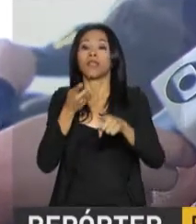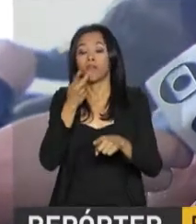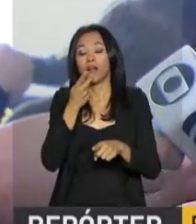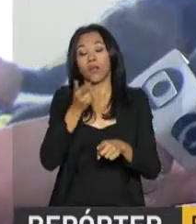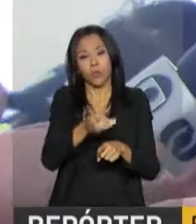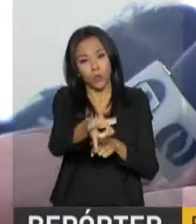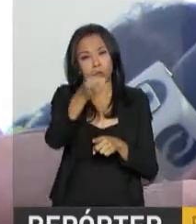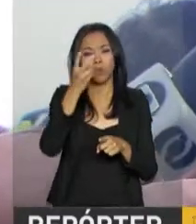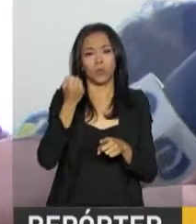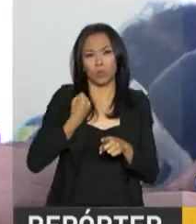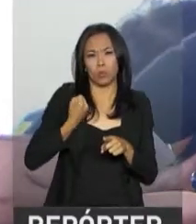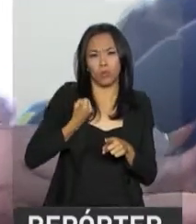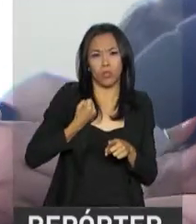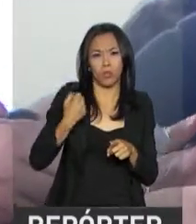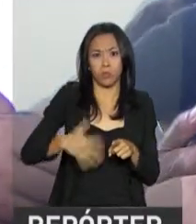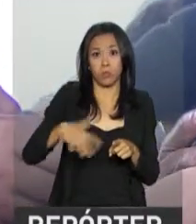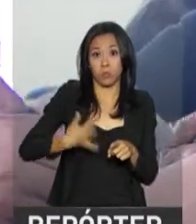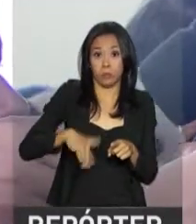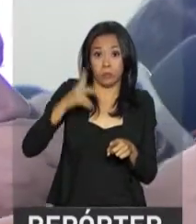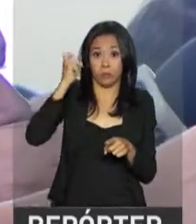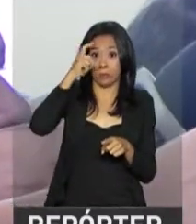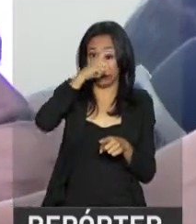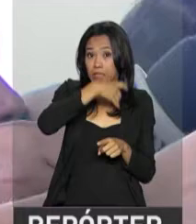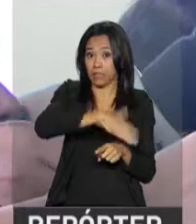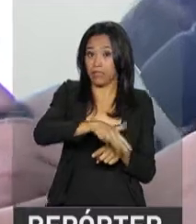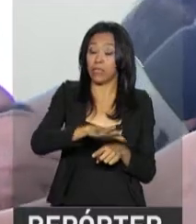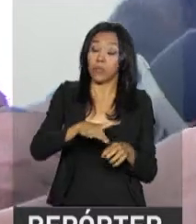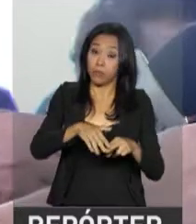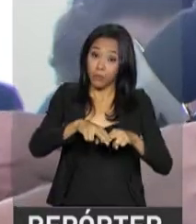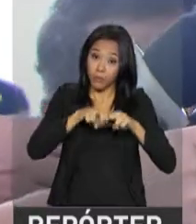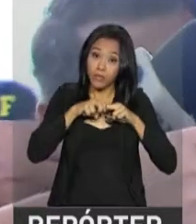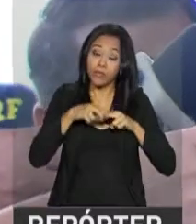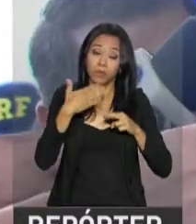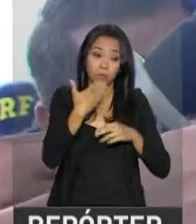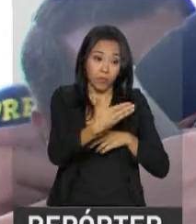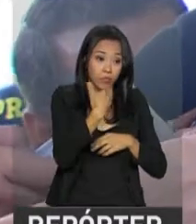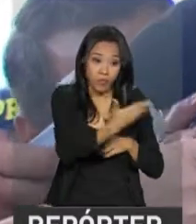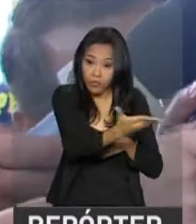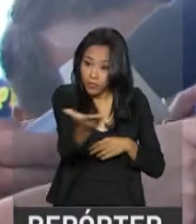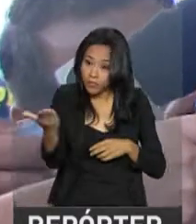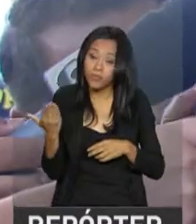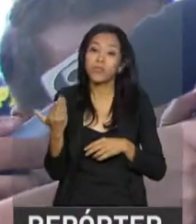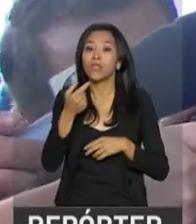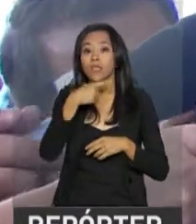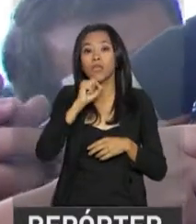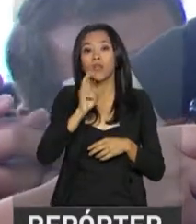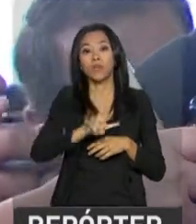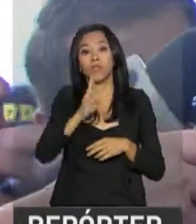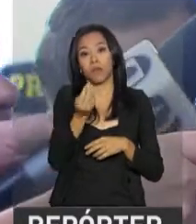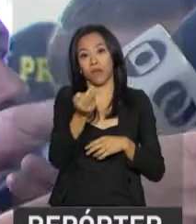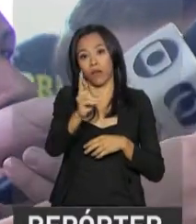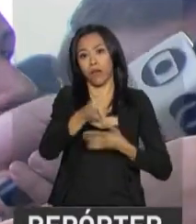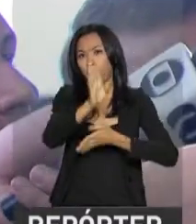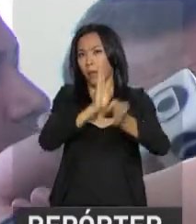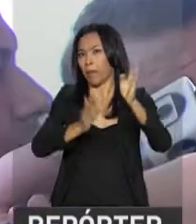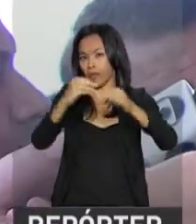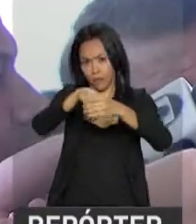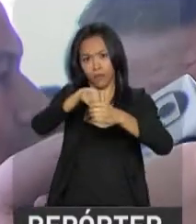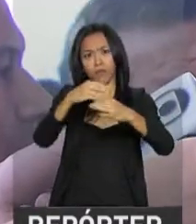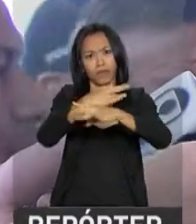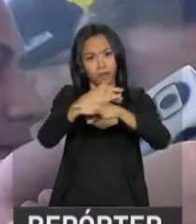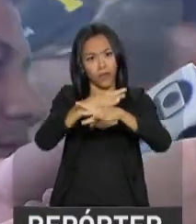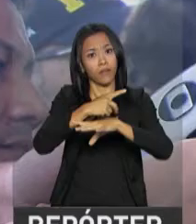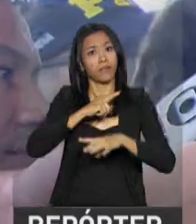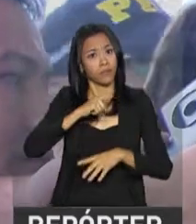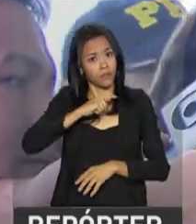por isso nós conclamamos que o cidadão motorista usuário da rodovia da cidade tem que ter essa